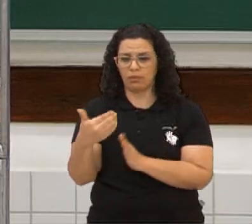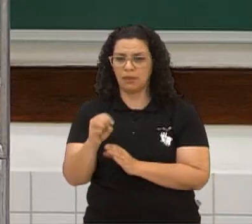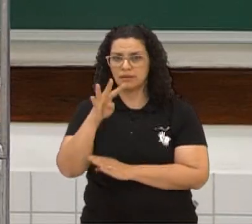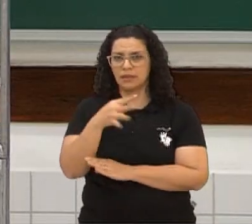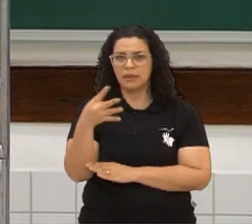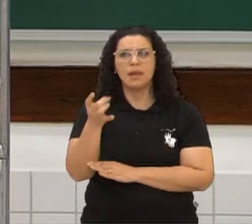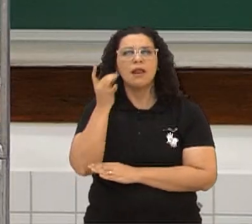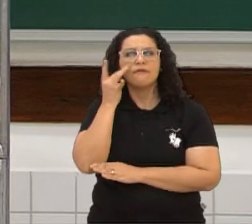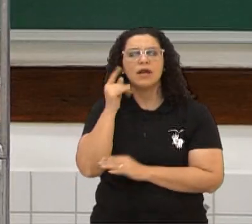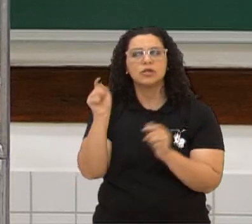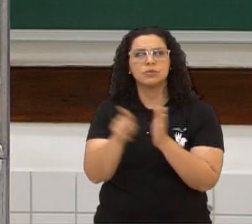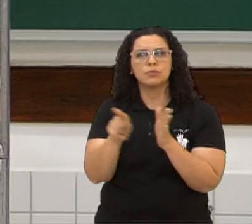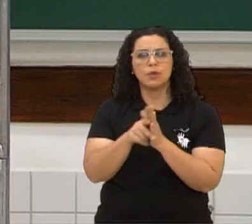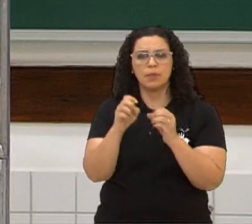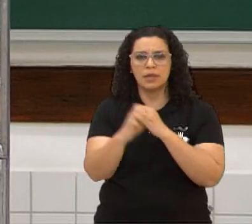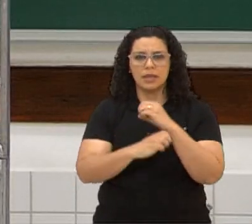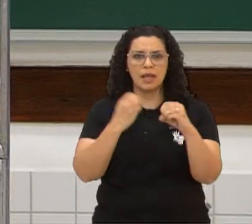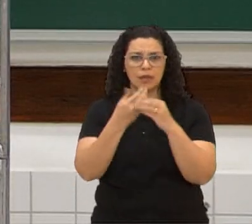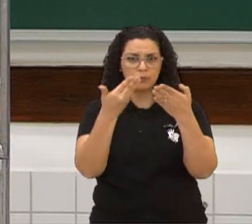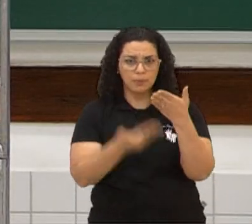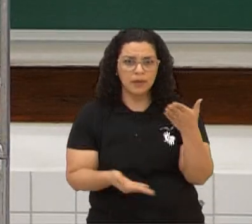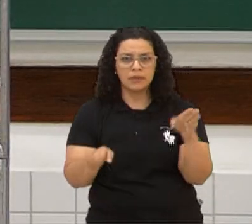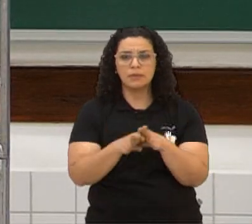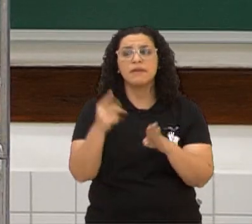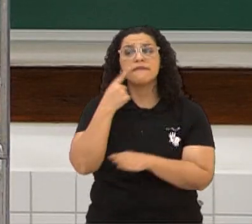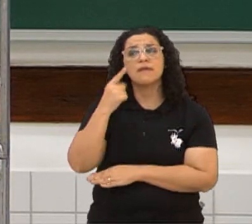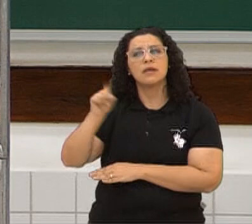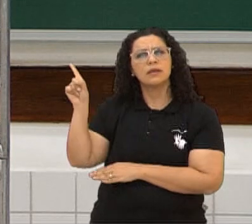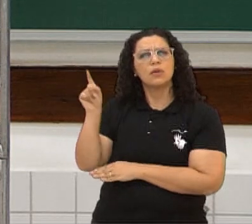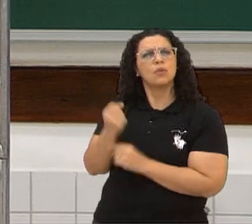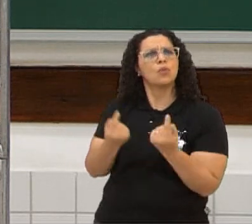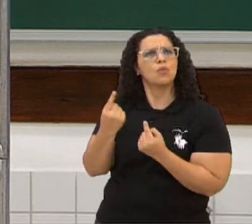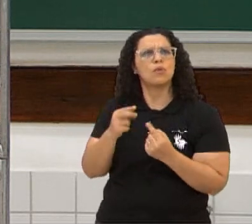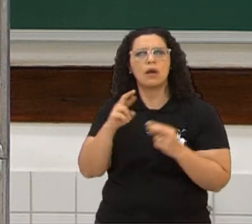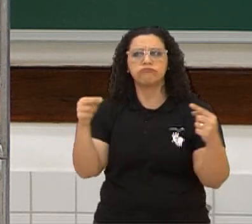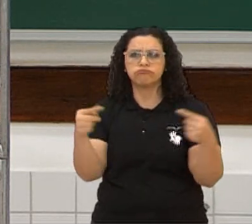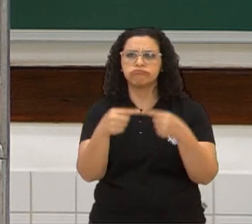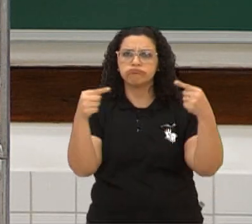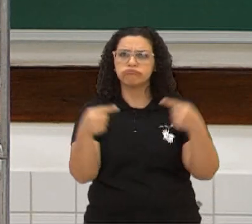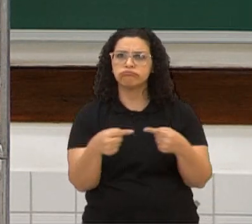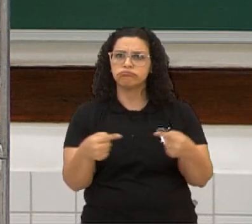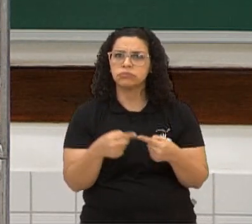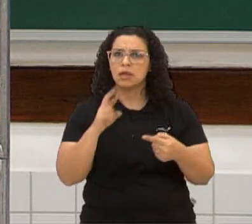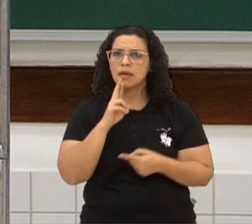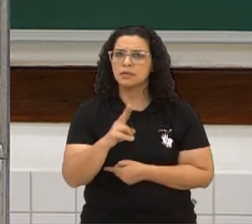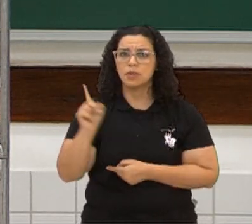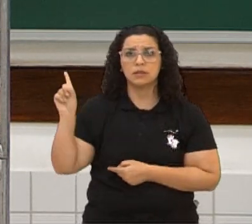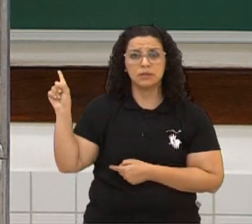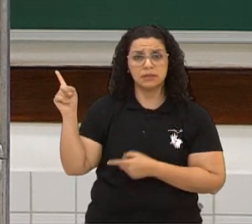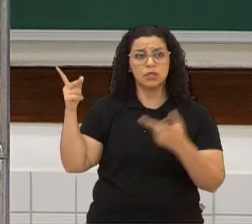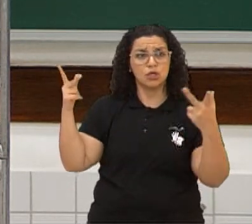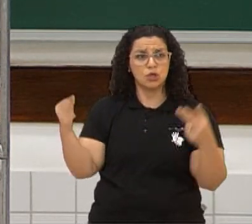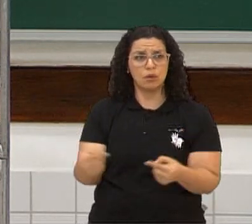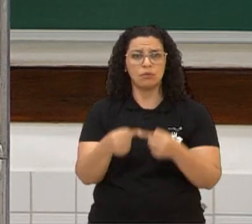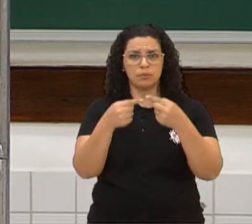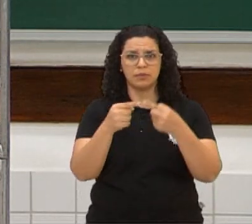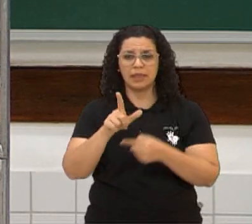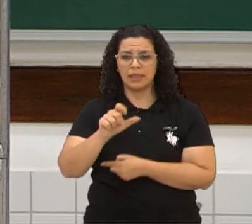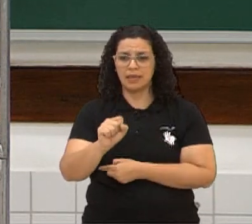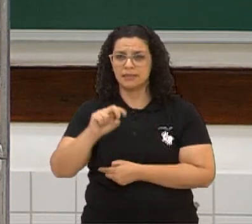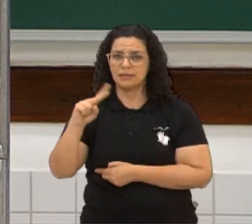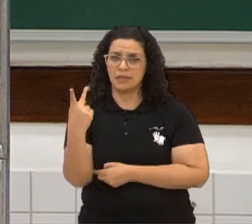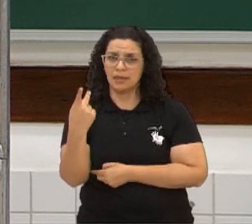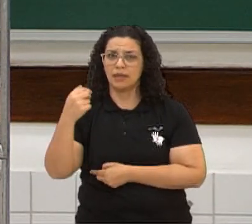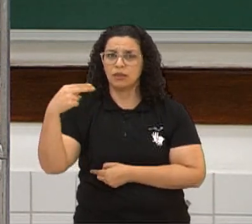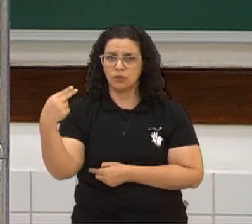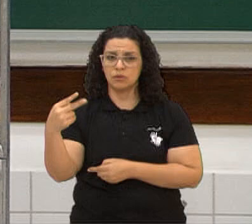da facilidade de eletrodeposição e veja, diga para mim, qual dessas substâncias vai ter liberação de gás hidrogênio